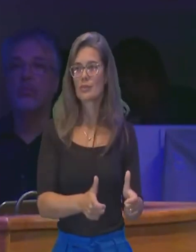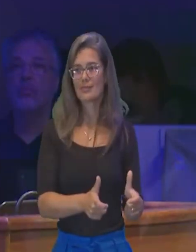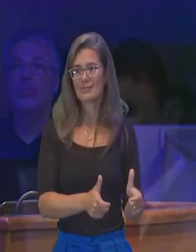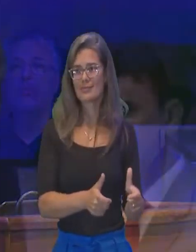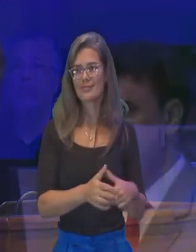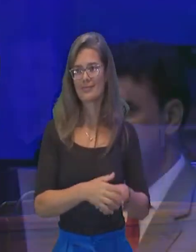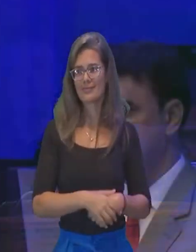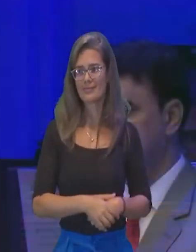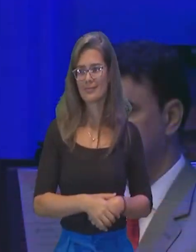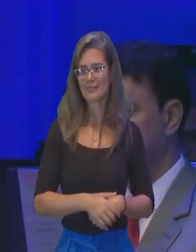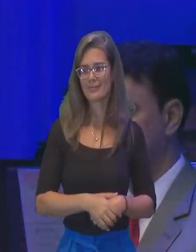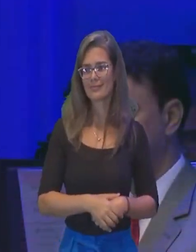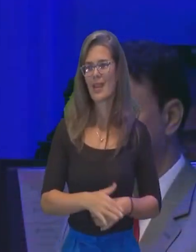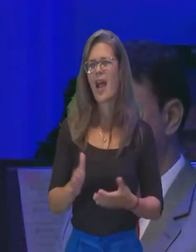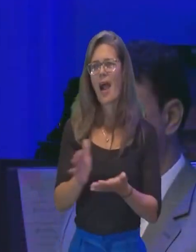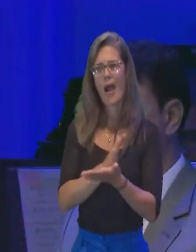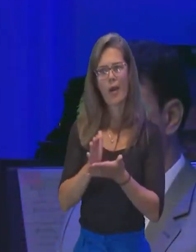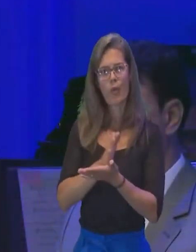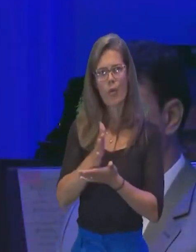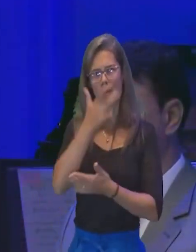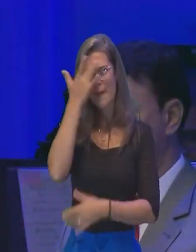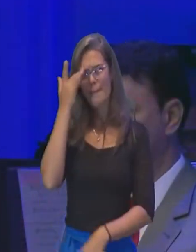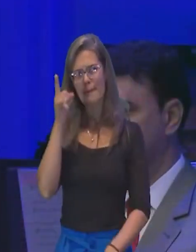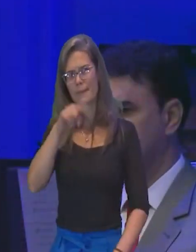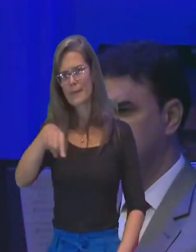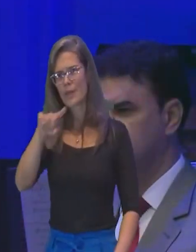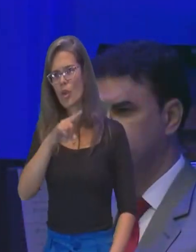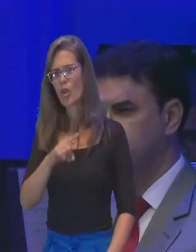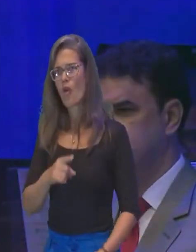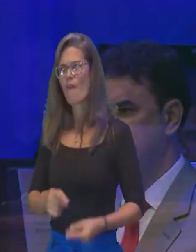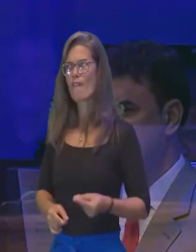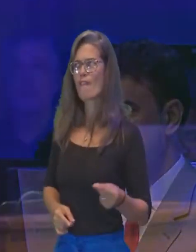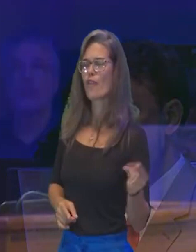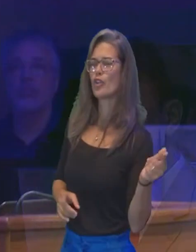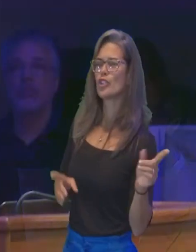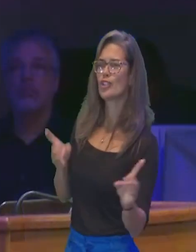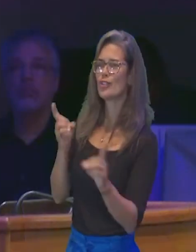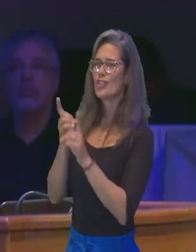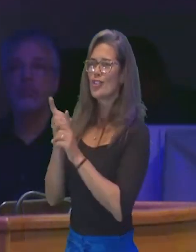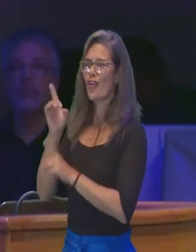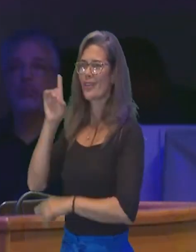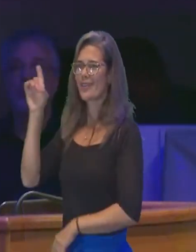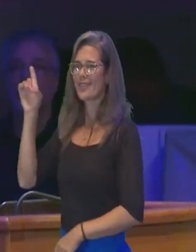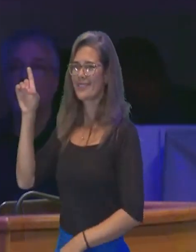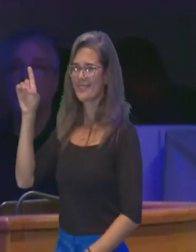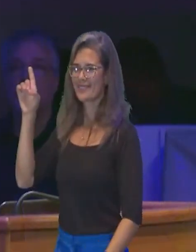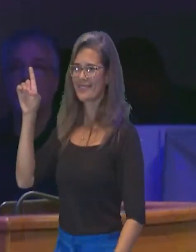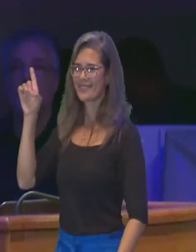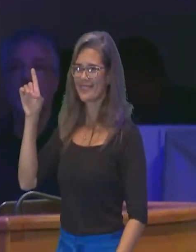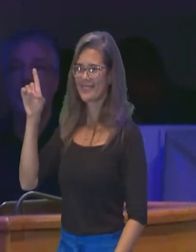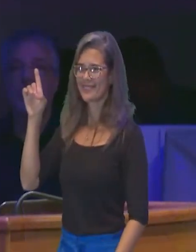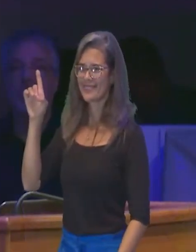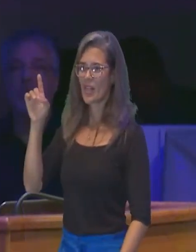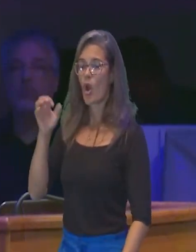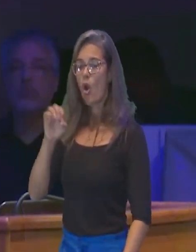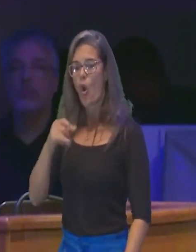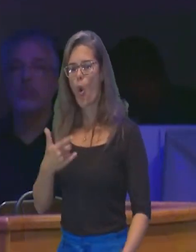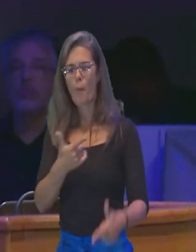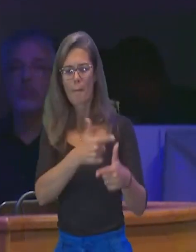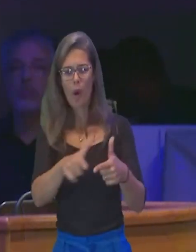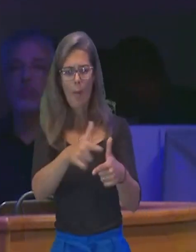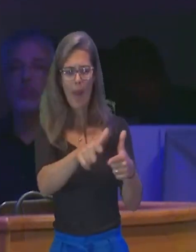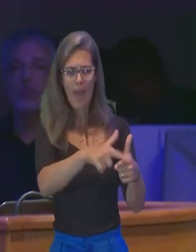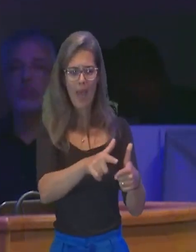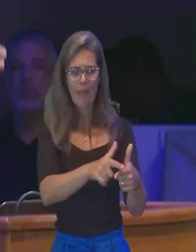aqui nesta noite que estão fugindo deste encontro com Deus, estão fugindo de uma situação, estão fugindo de uma circunstância que